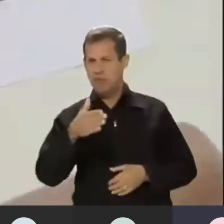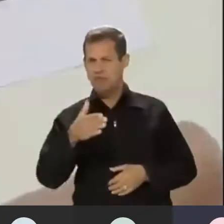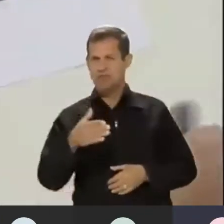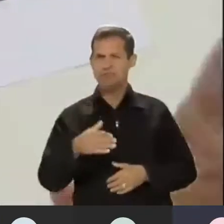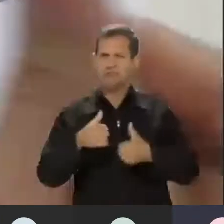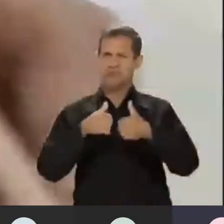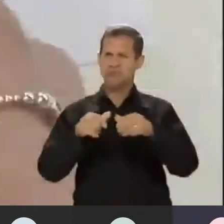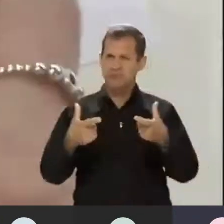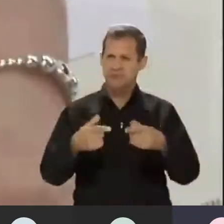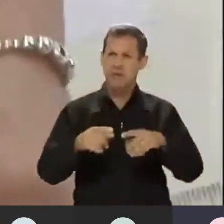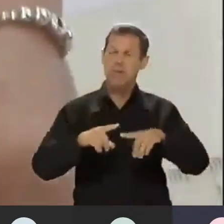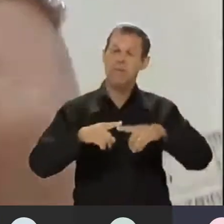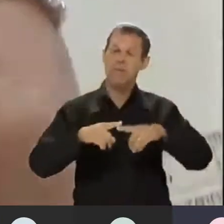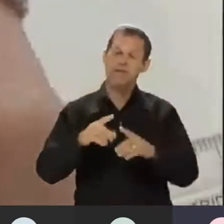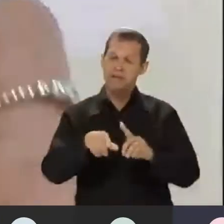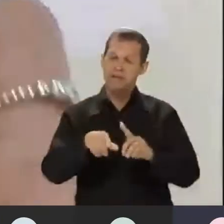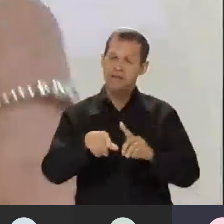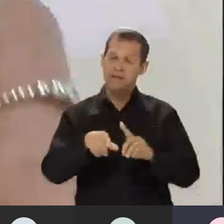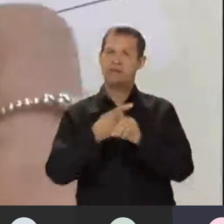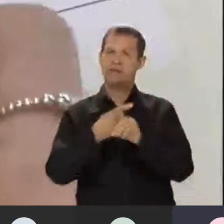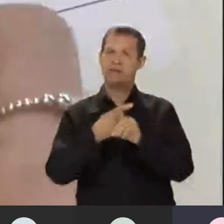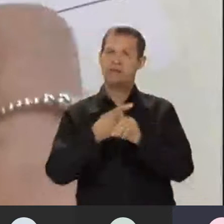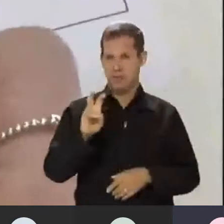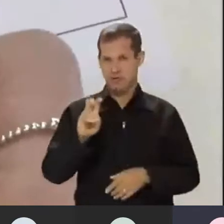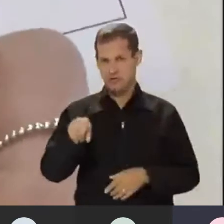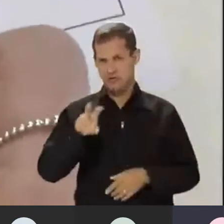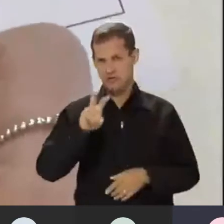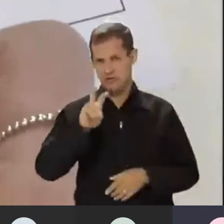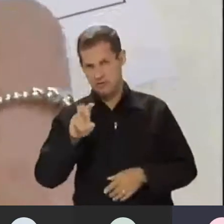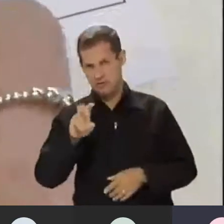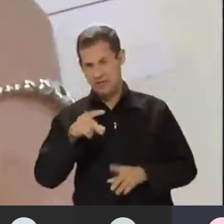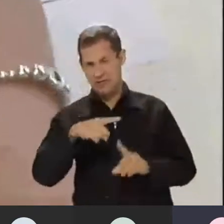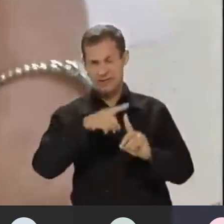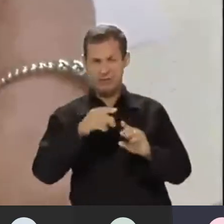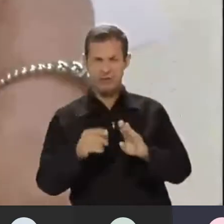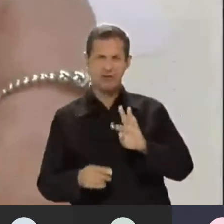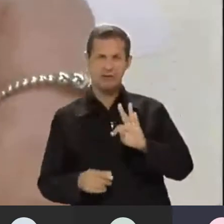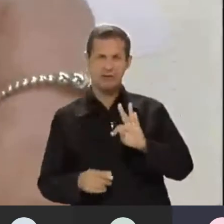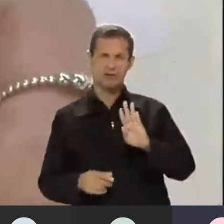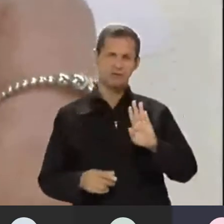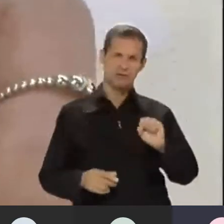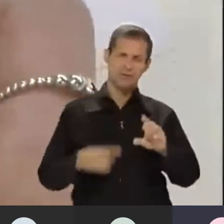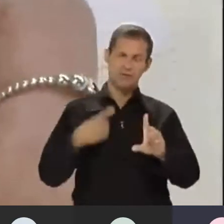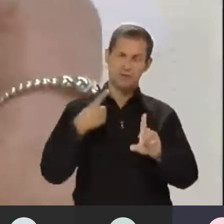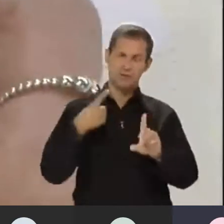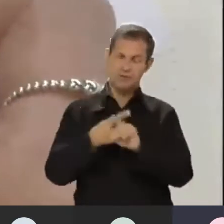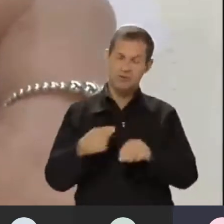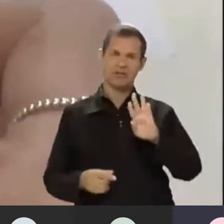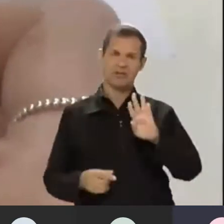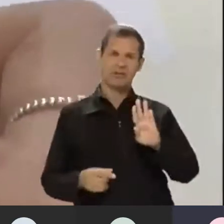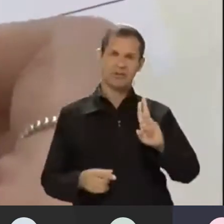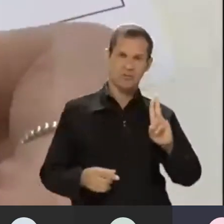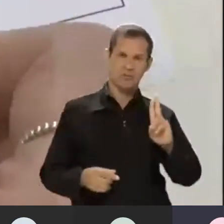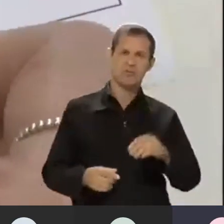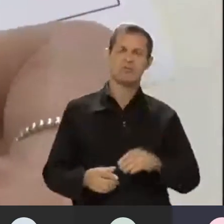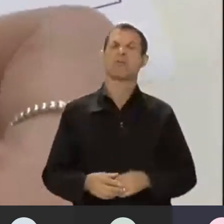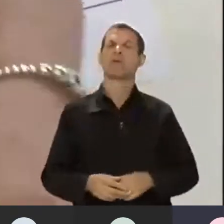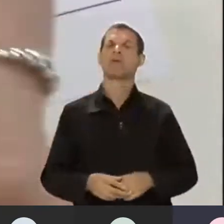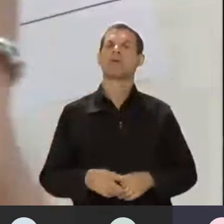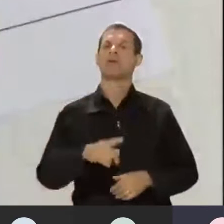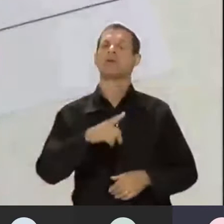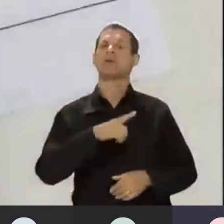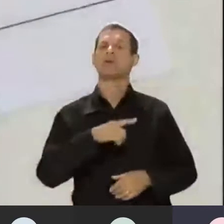mais ou menos aqui. A partir do momento que eu achei esse 45,5, que é a minha temperatura de bulbo seco, eu vou ter que achar a minha temperatura de bulbo